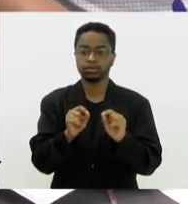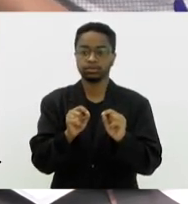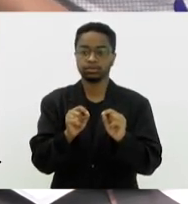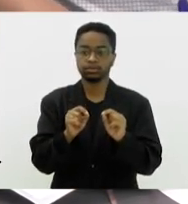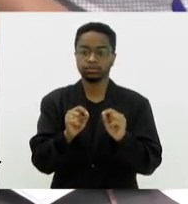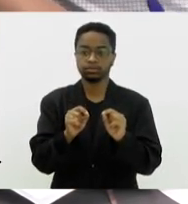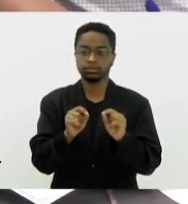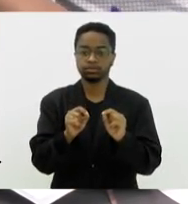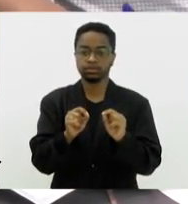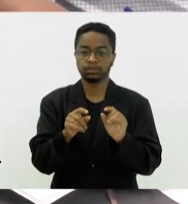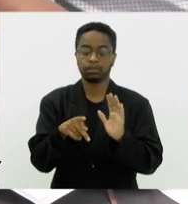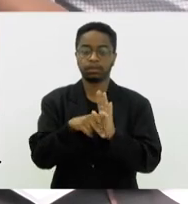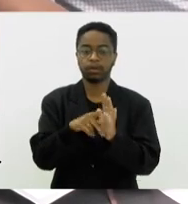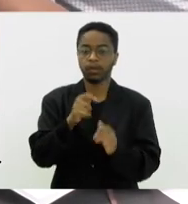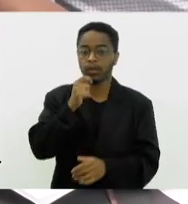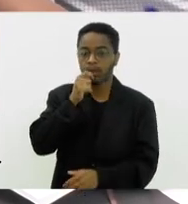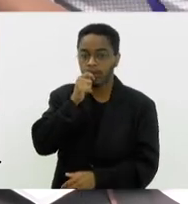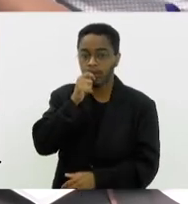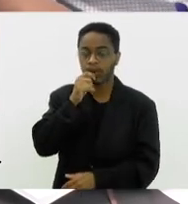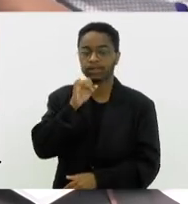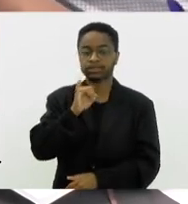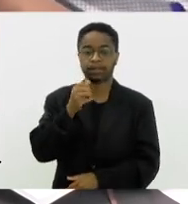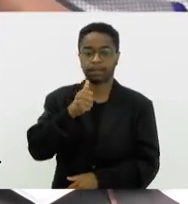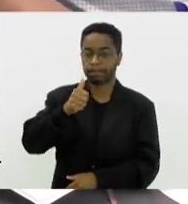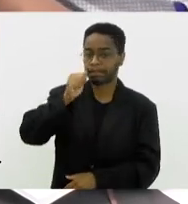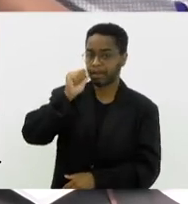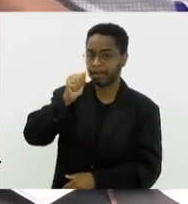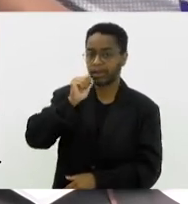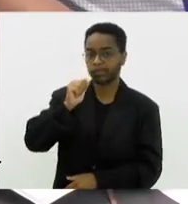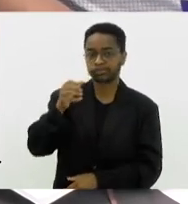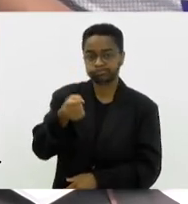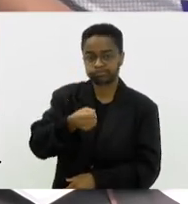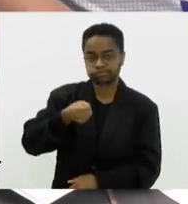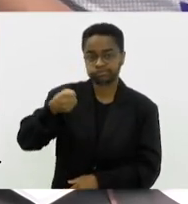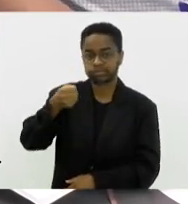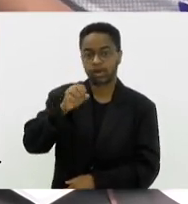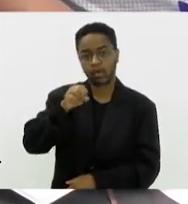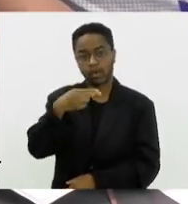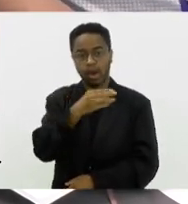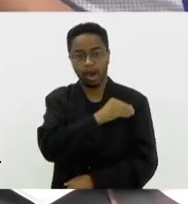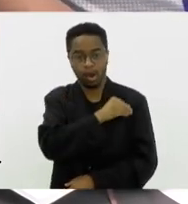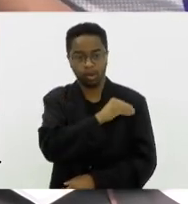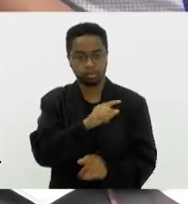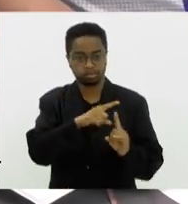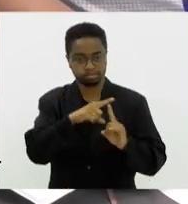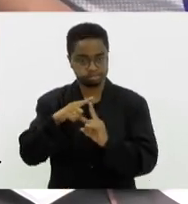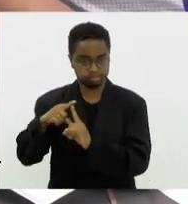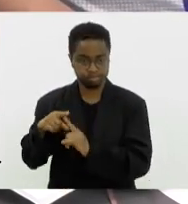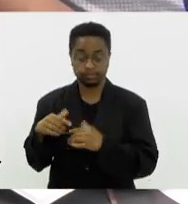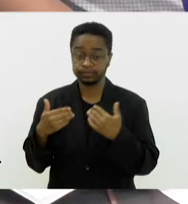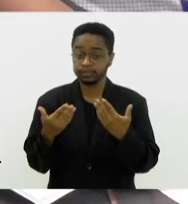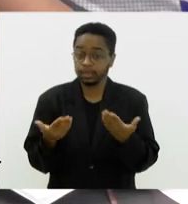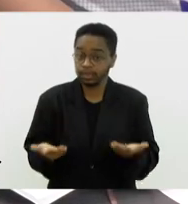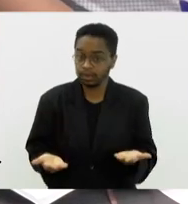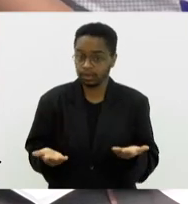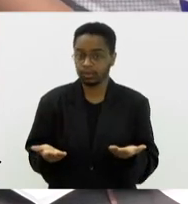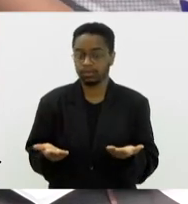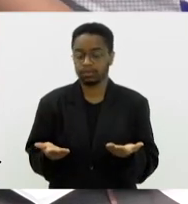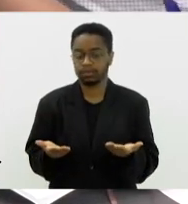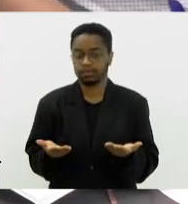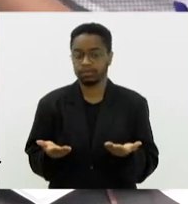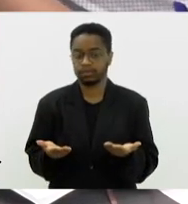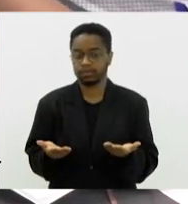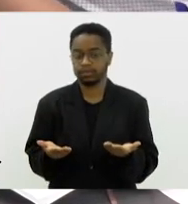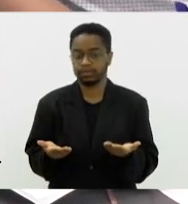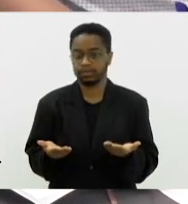aqueles do bafômetro, ou seja, é a que está regulamentada pelo CONTRAN. Então,